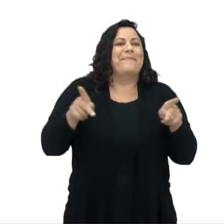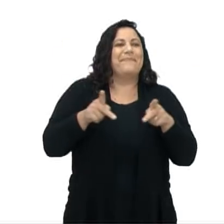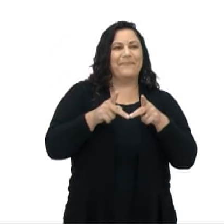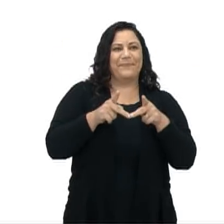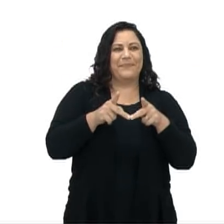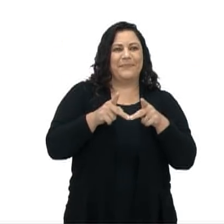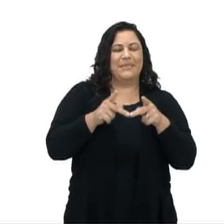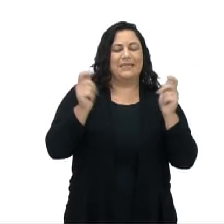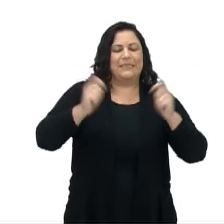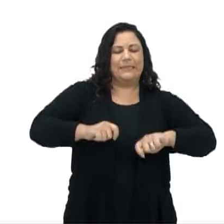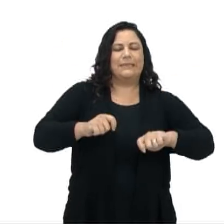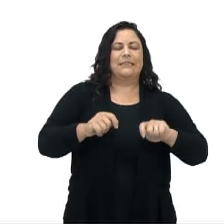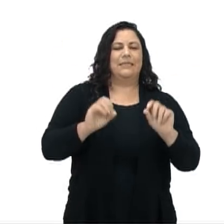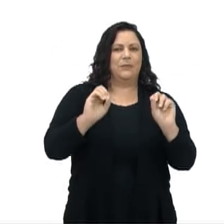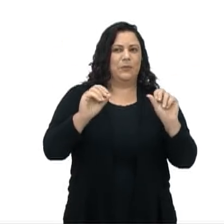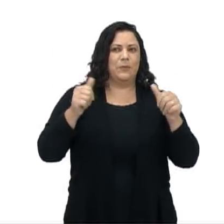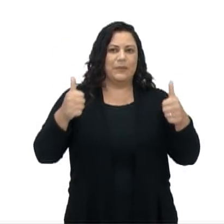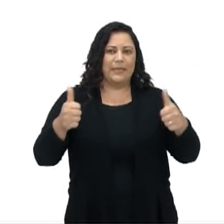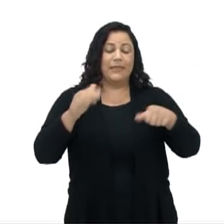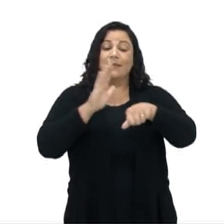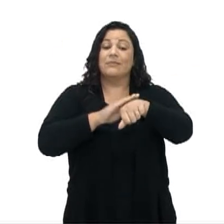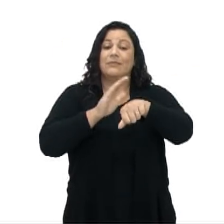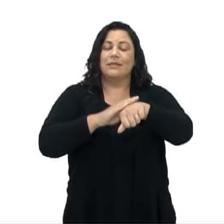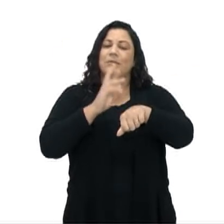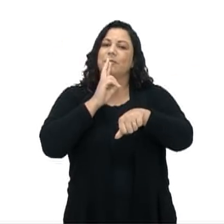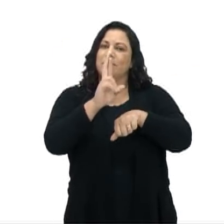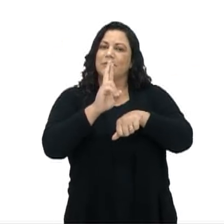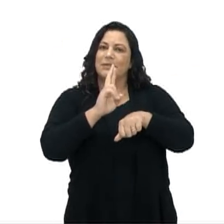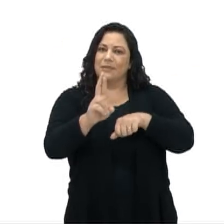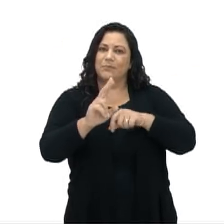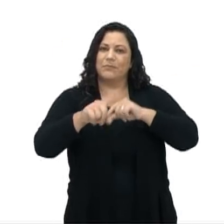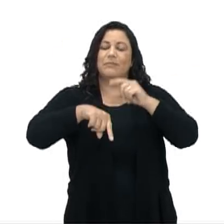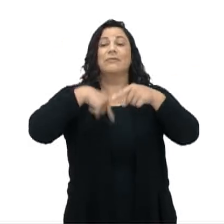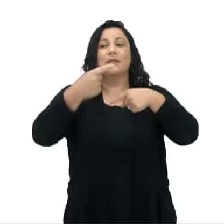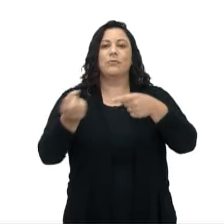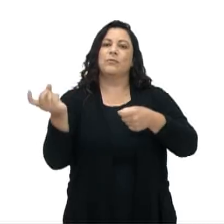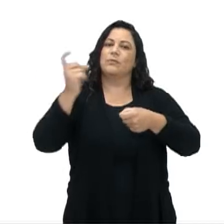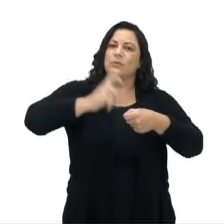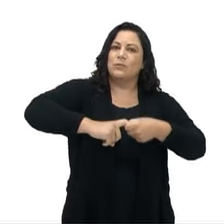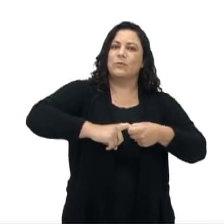construir o gráfico de setores. Então, vou deixar um tempo aí para vocês fazerem e já volto com a correção.